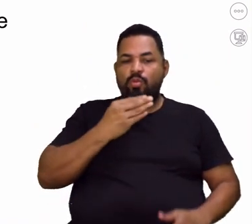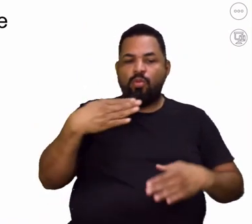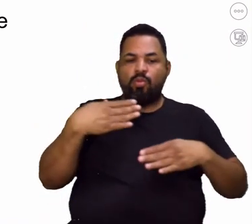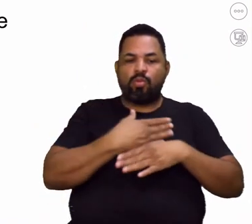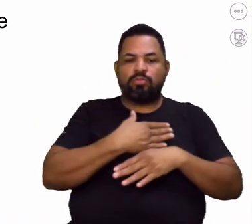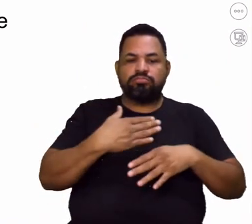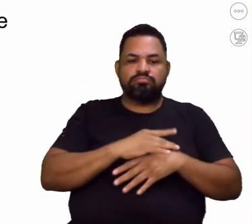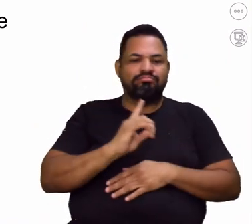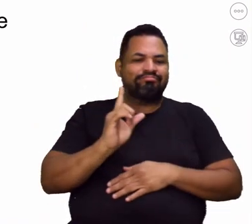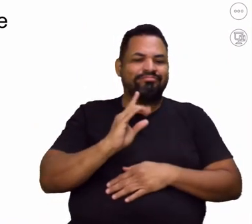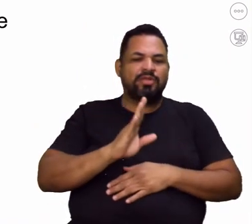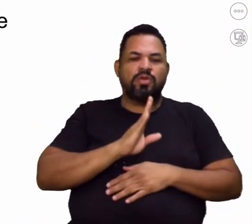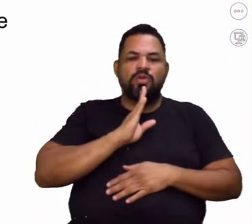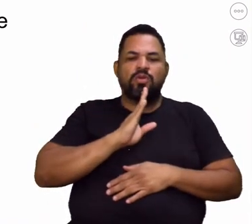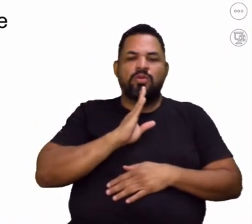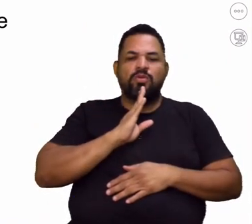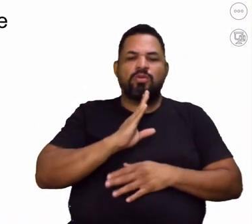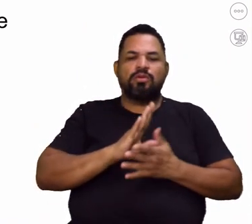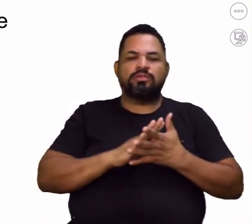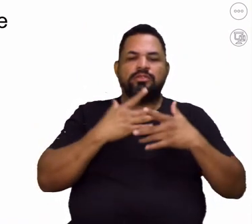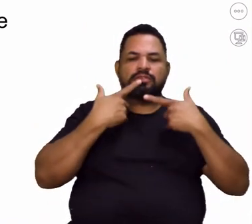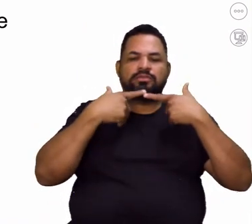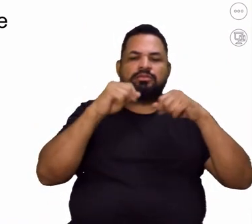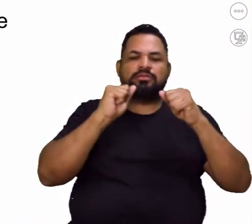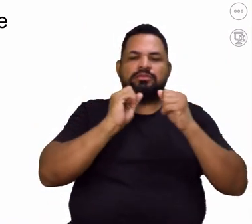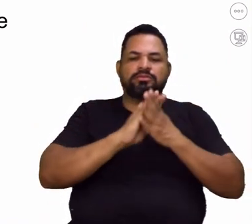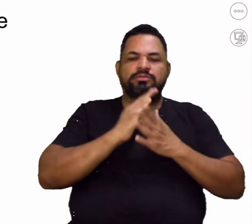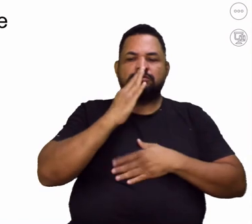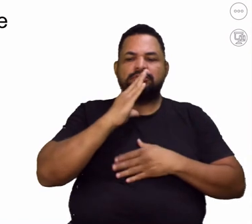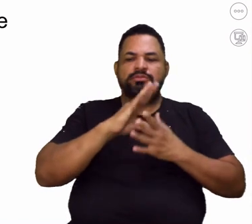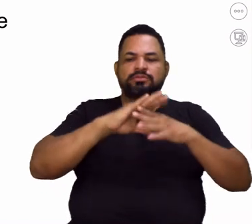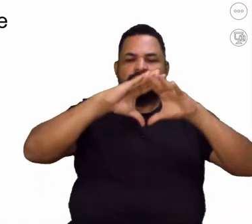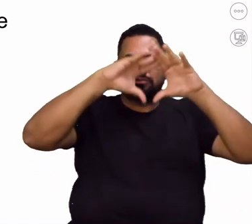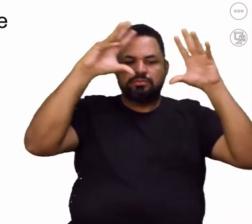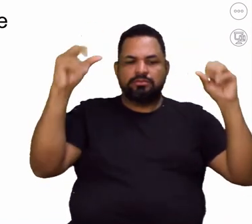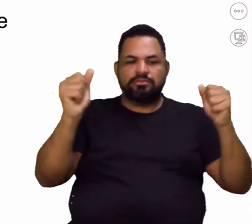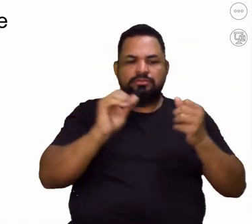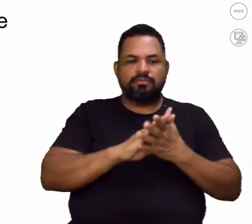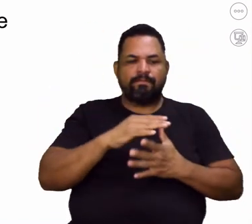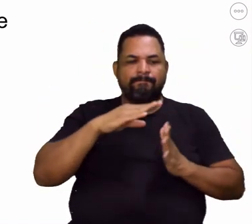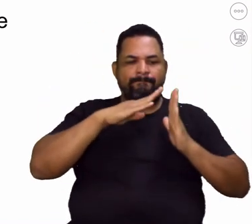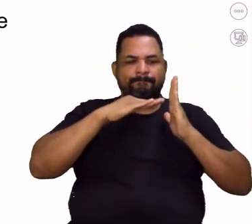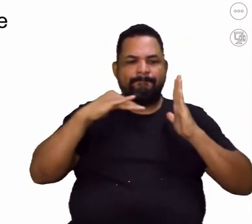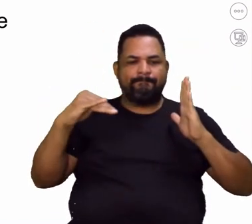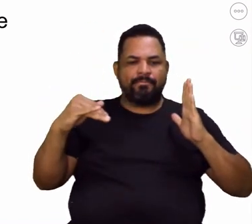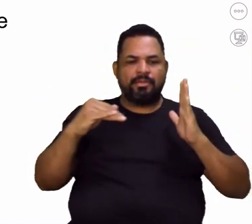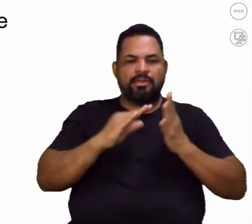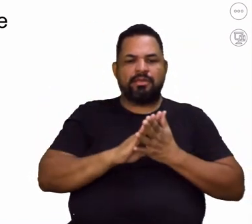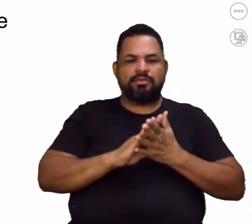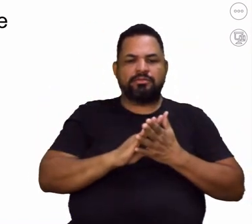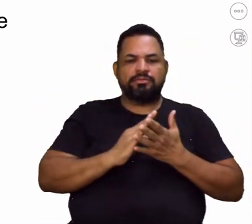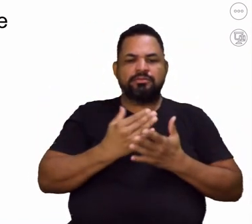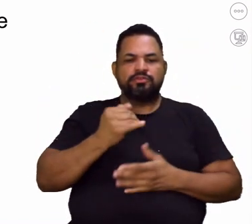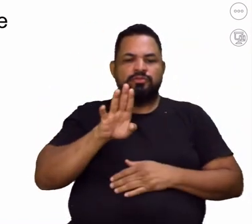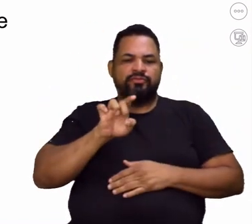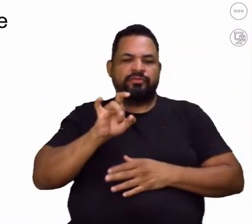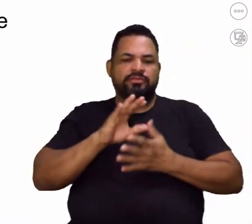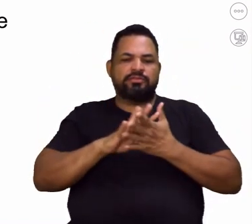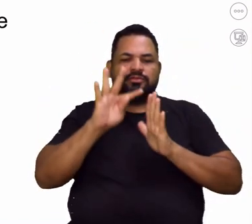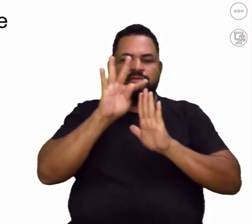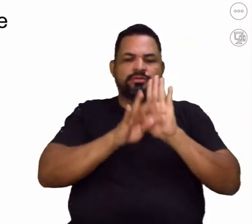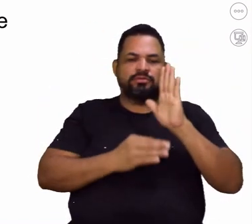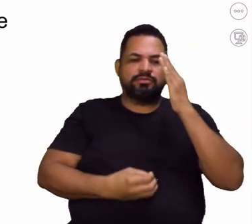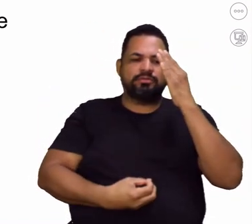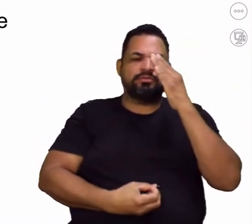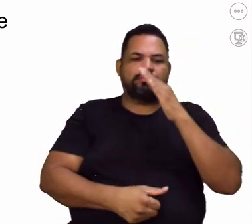a linguagem celeste. E a paródia? É a subversão de um texto original de maneira crítica ou satírica,